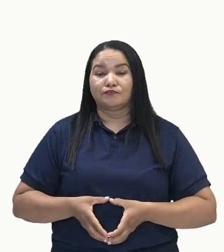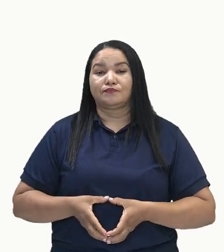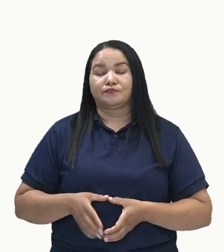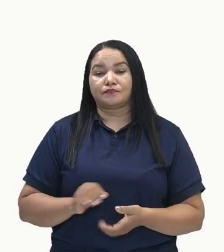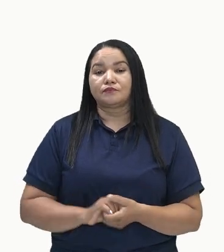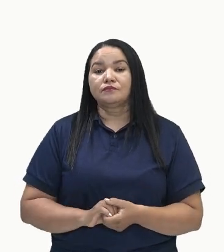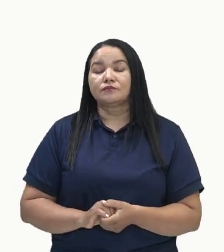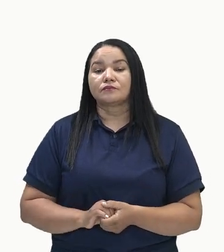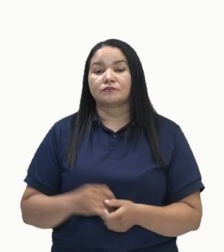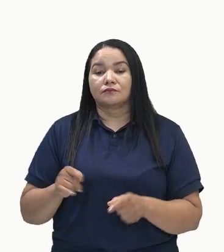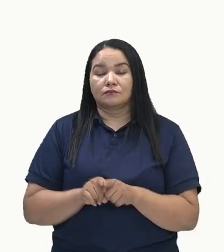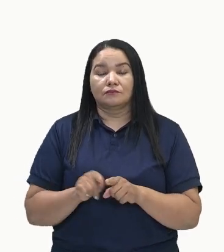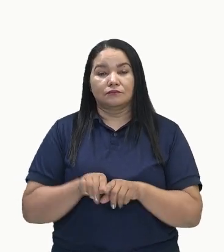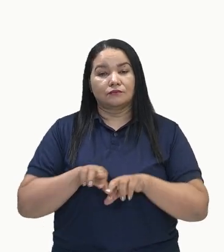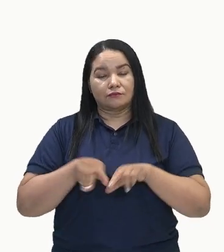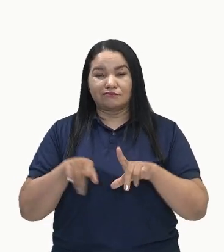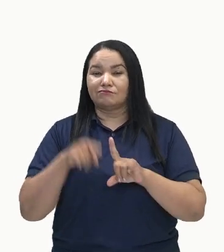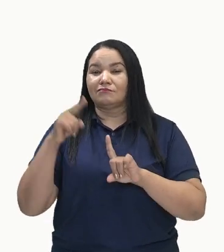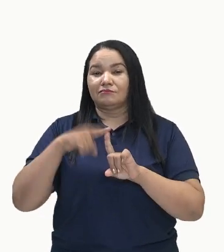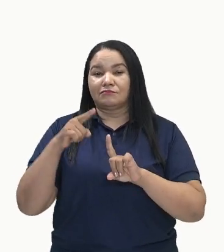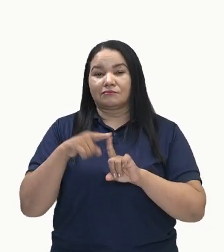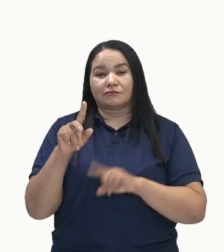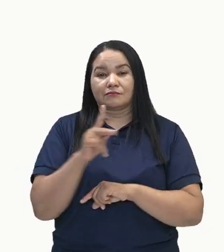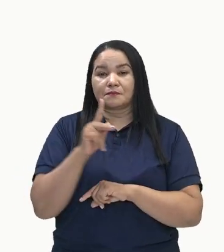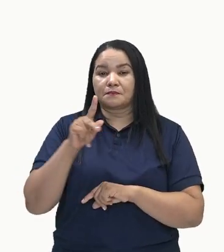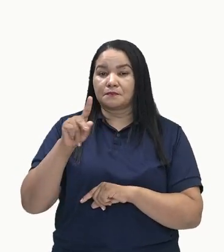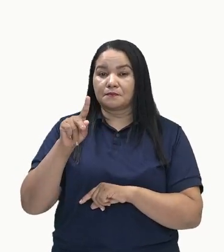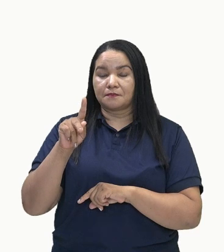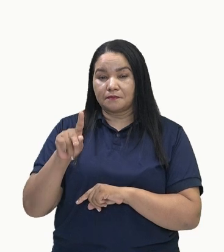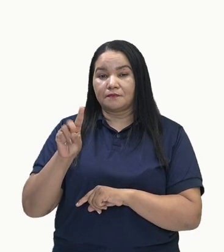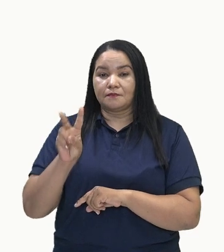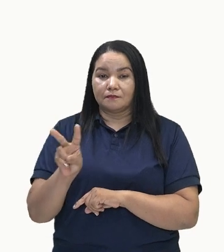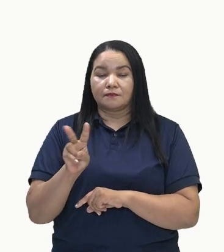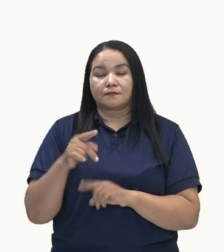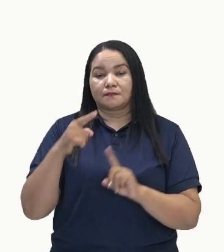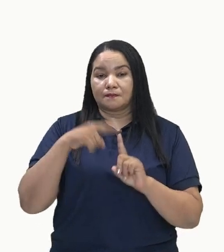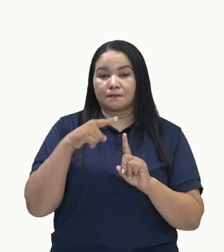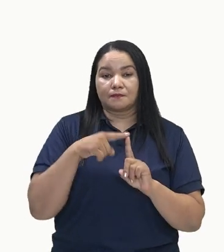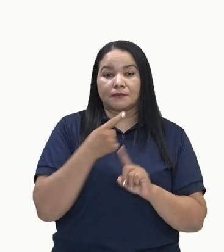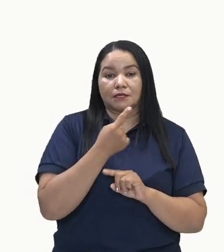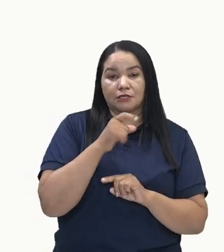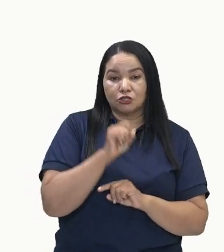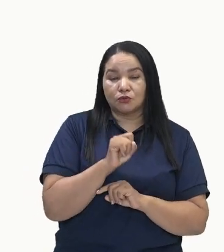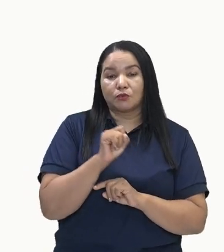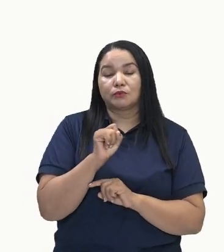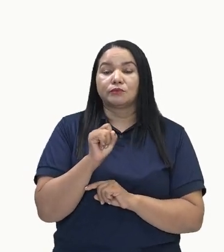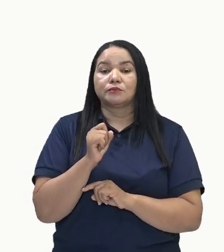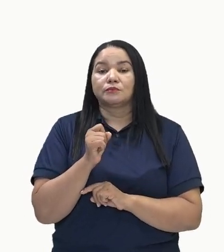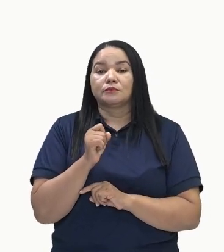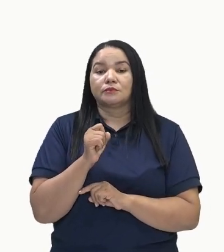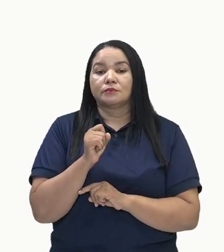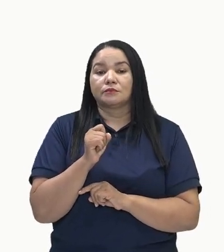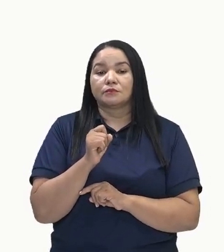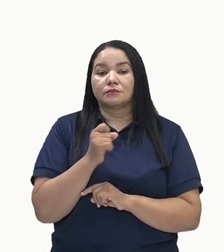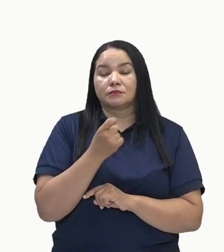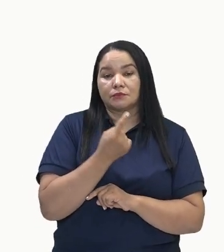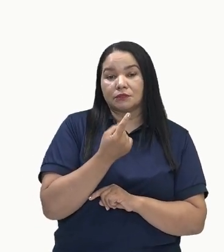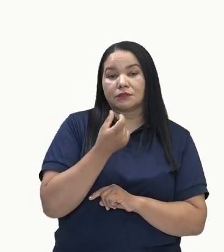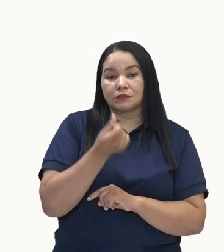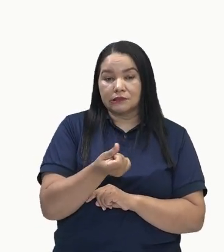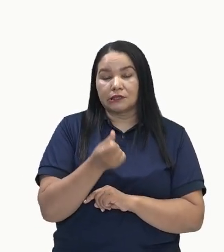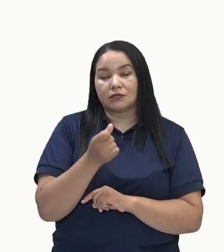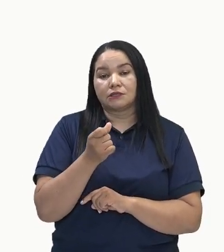há diversos tipos de HPV, sendo os tipos 18 e 16 e